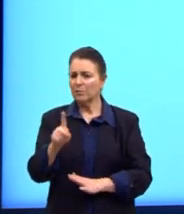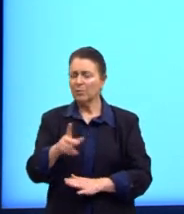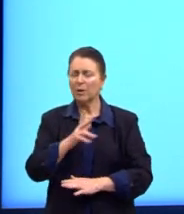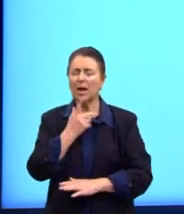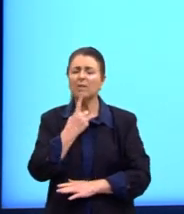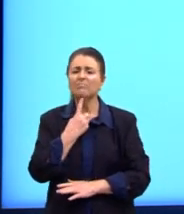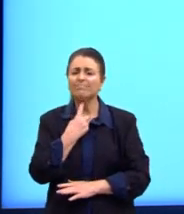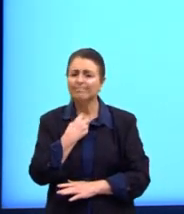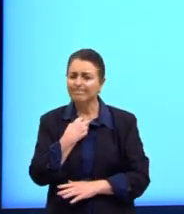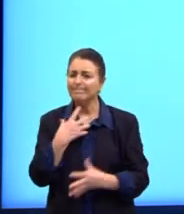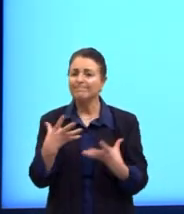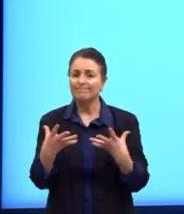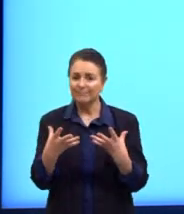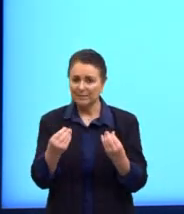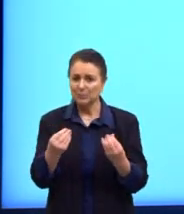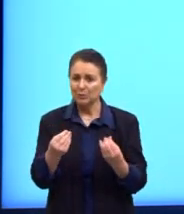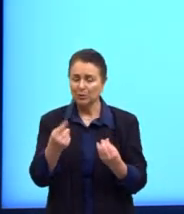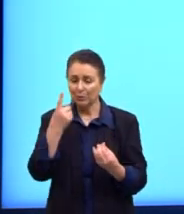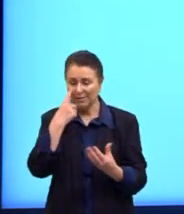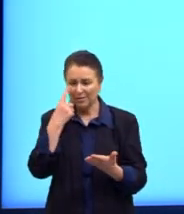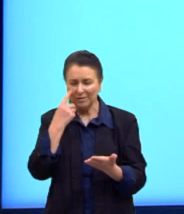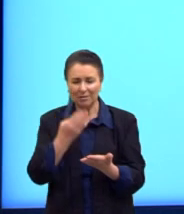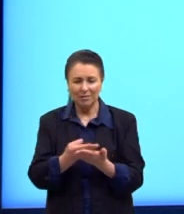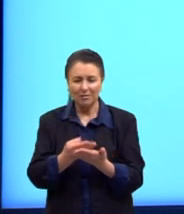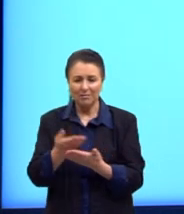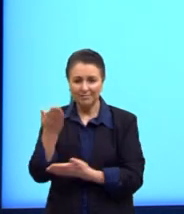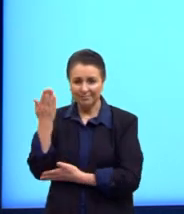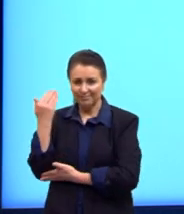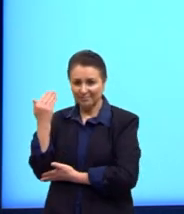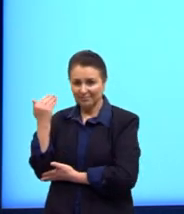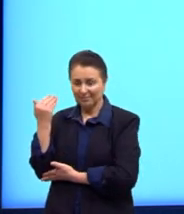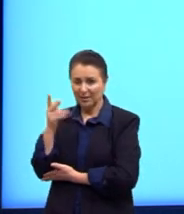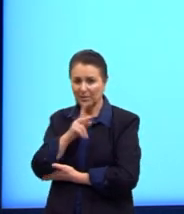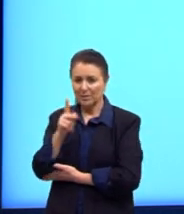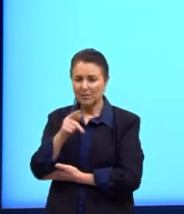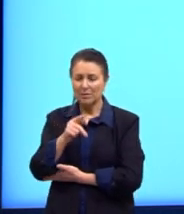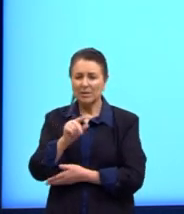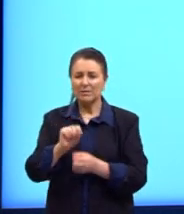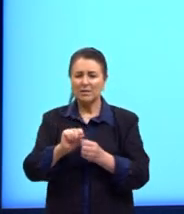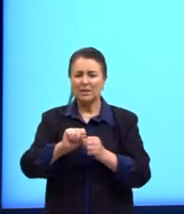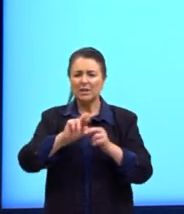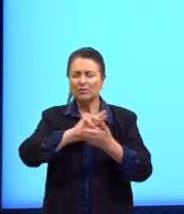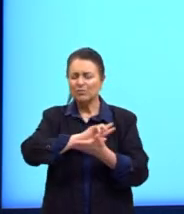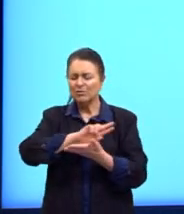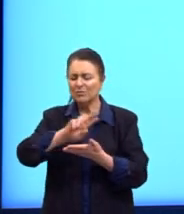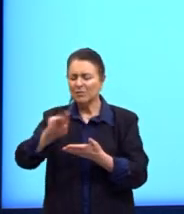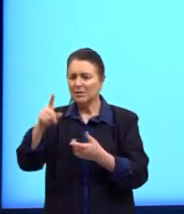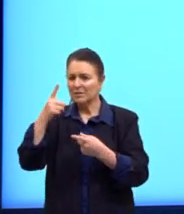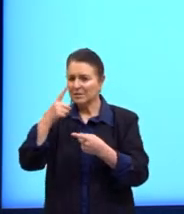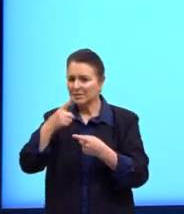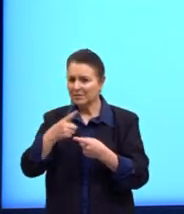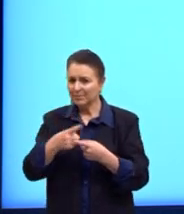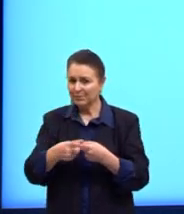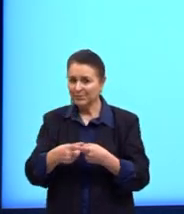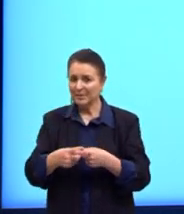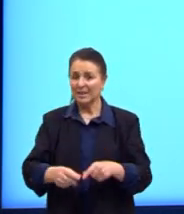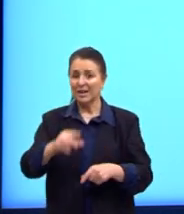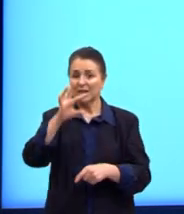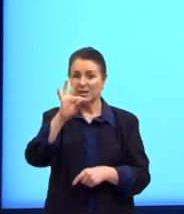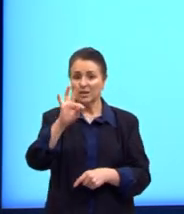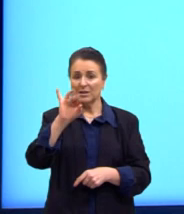vocês acompanham isso nas outras aulas né você já viram eu trazer diversas vezes é a tirinha